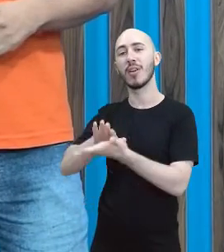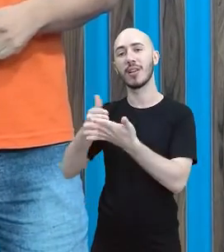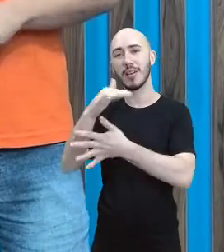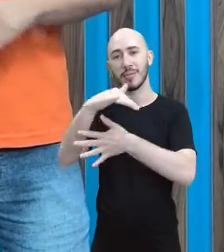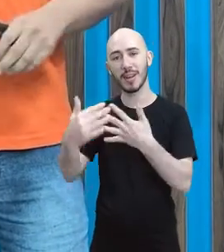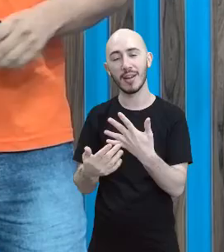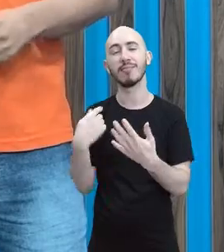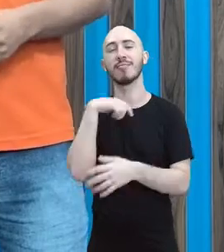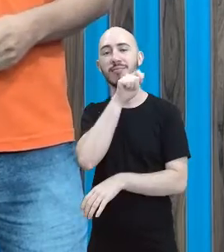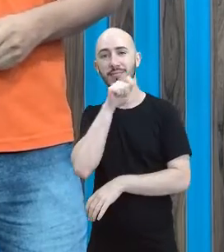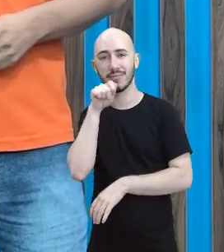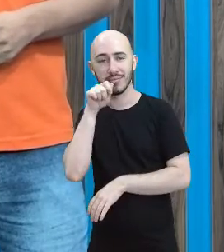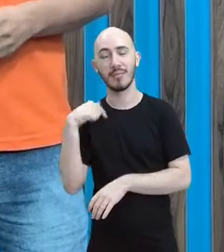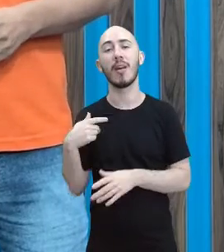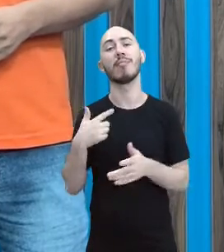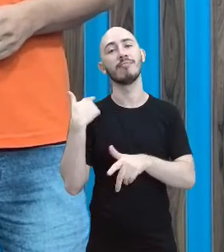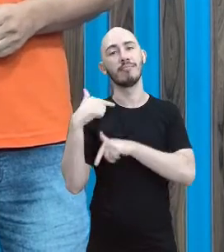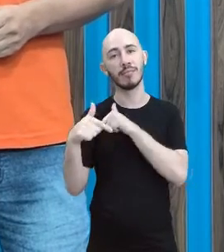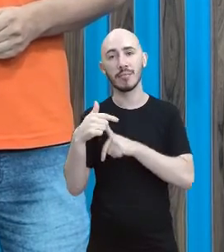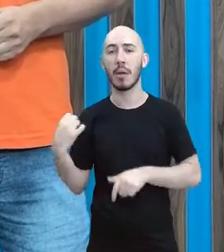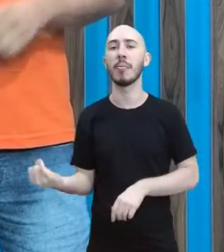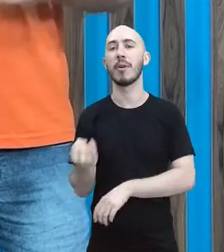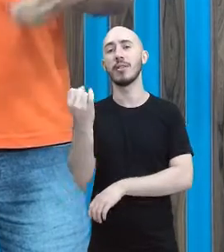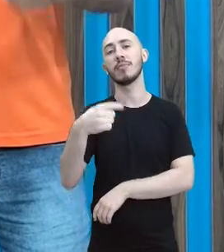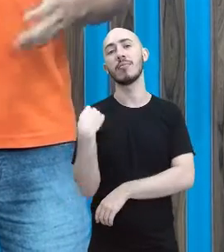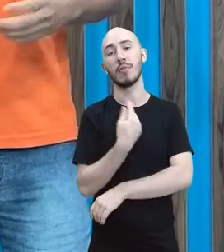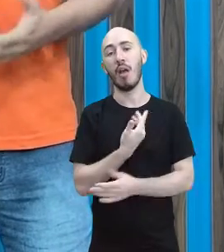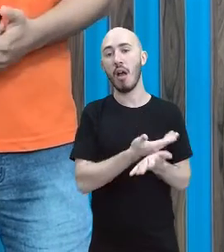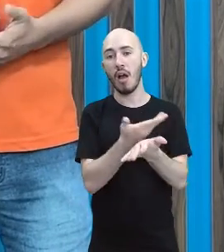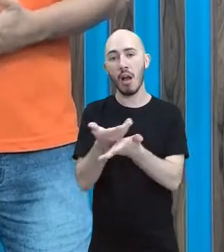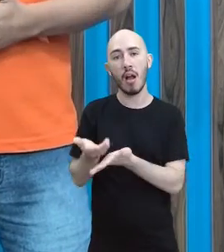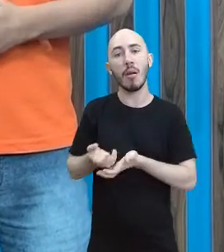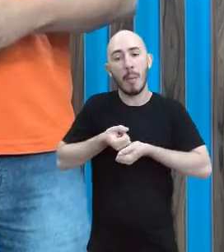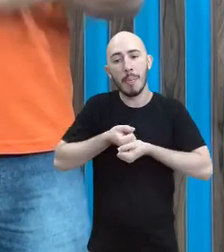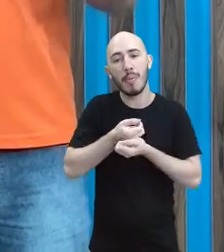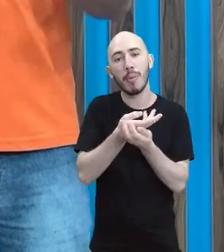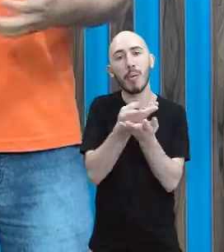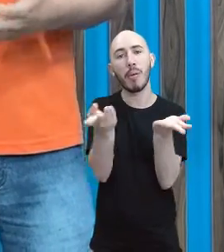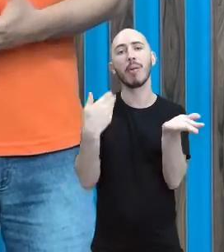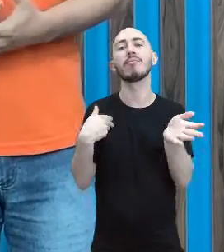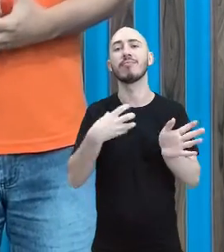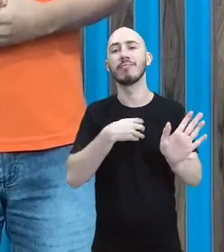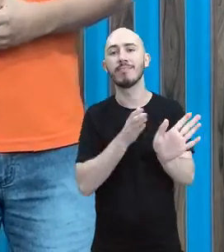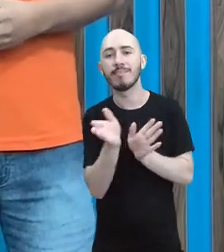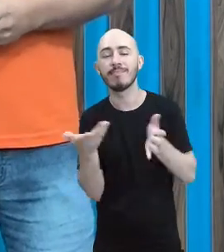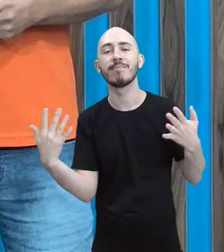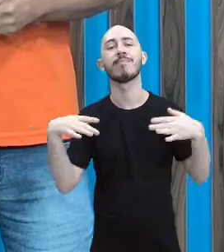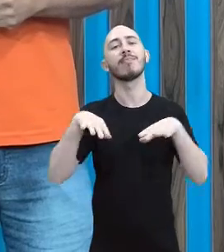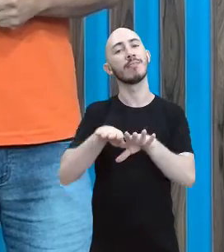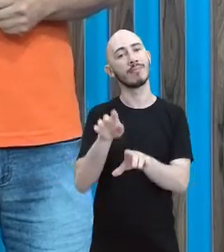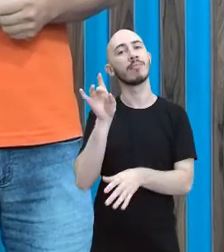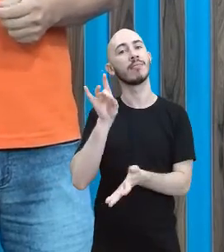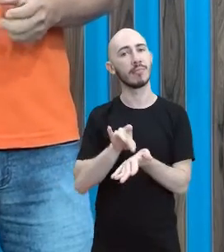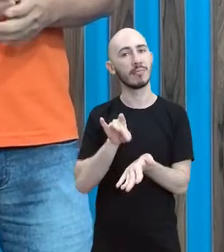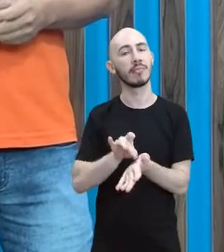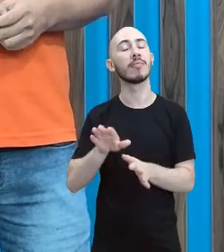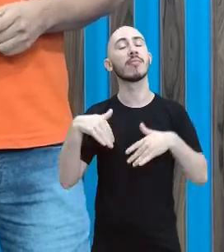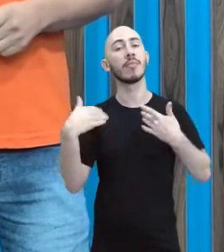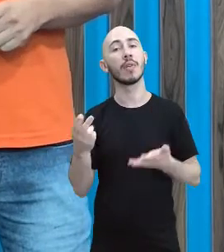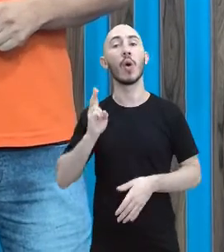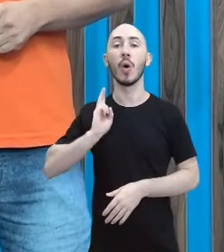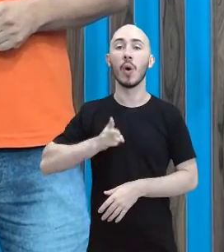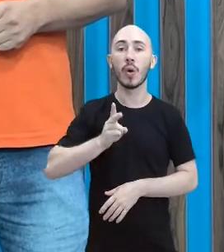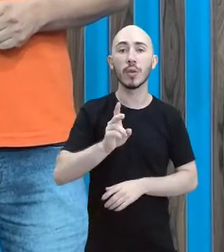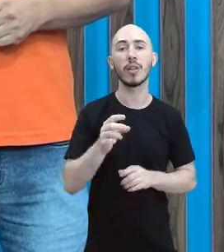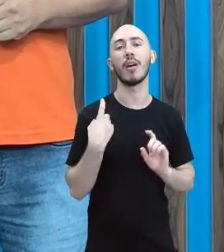esse trabalho importante para que nossas aulas elas cheguem a todos e todas, seja de fato aulas inclusivas, tá? Vamos continuar